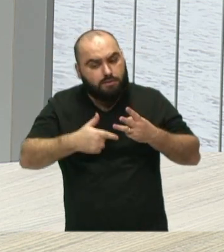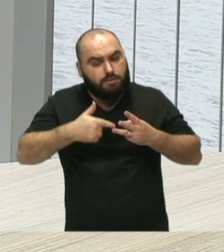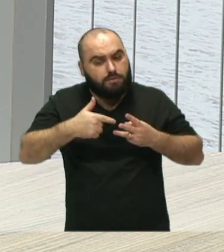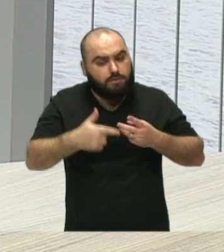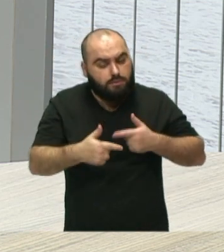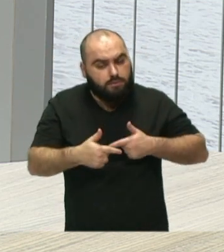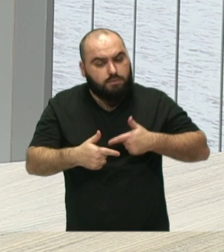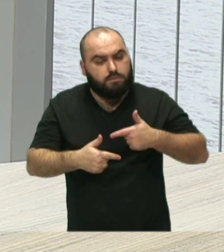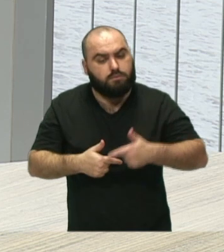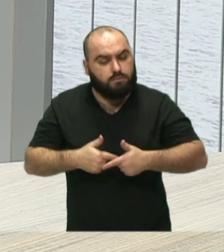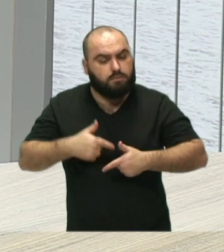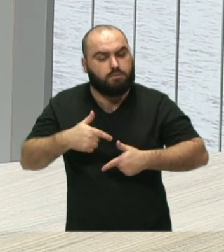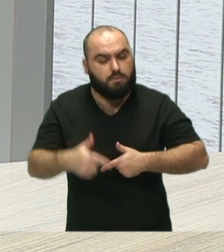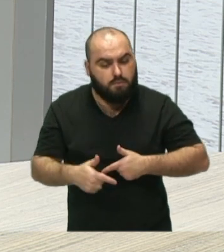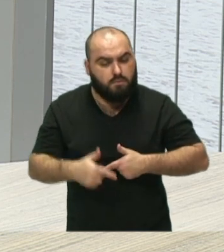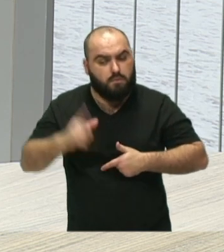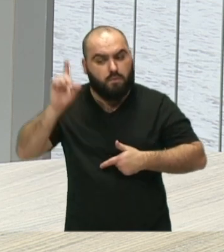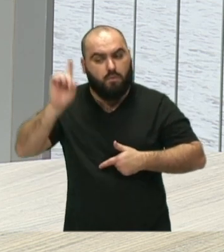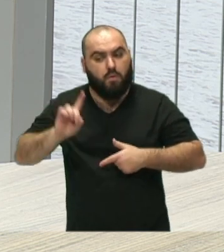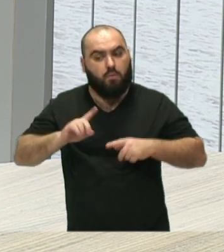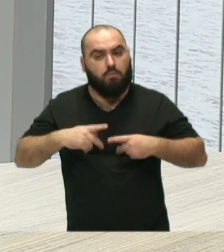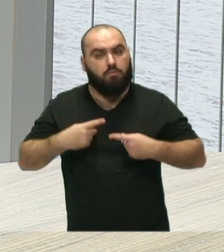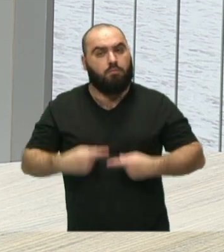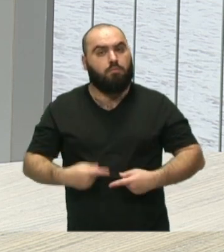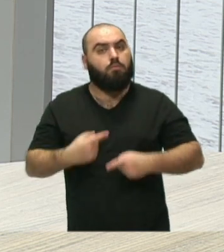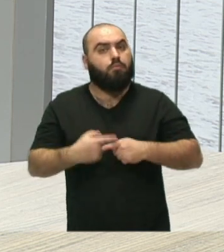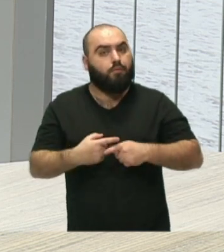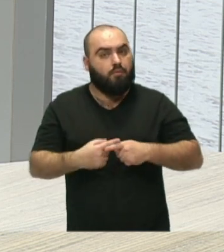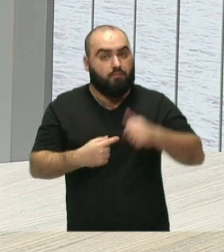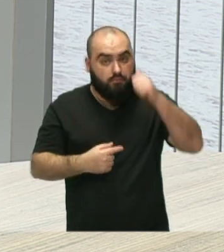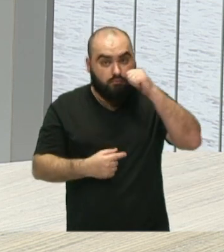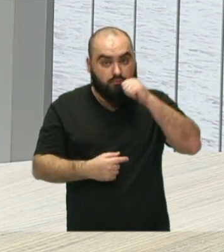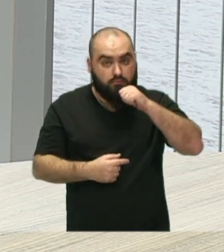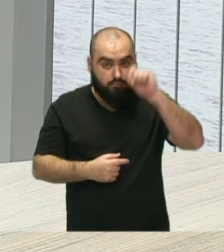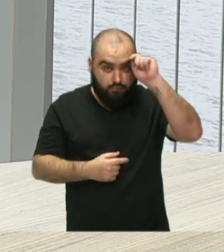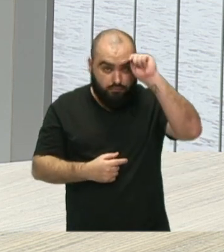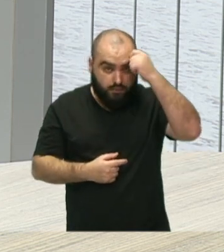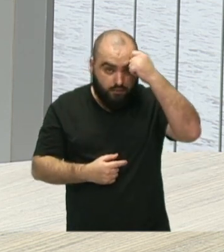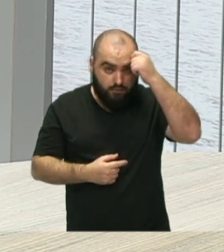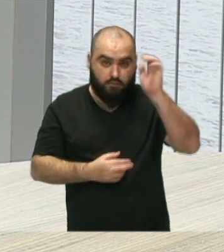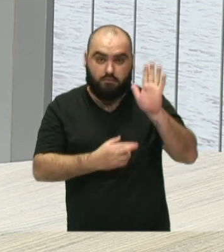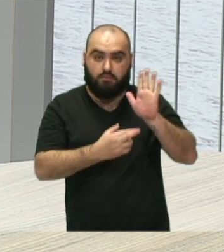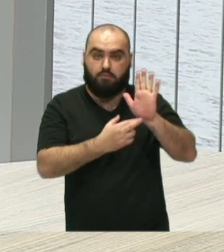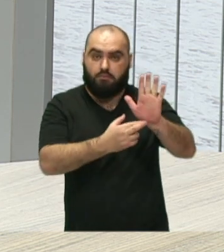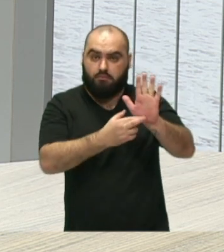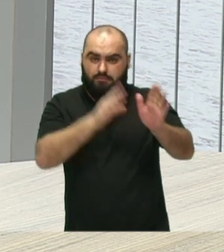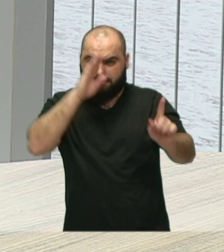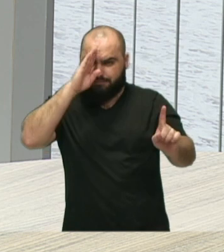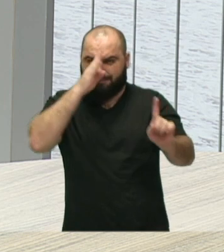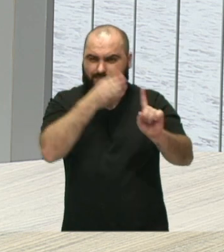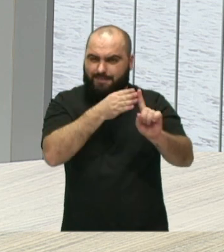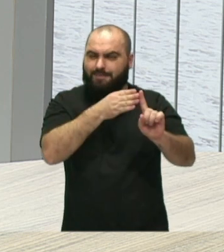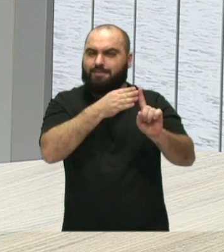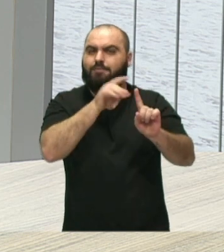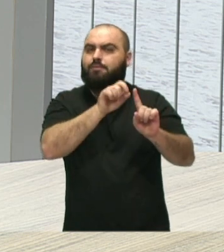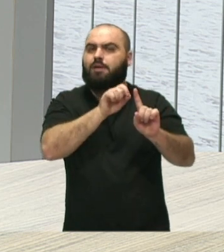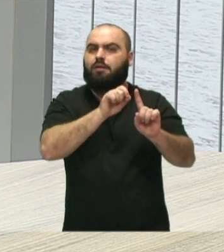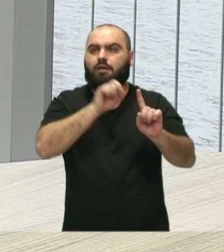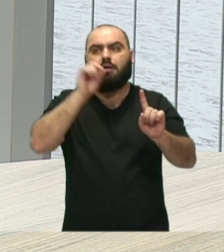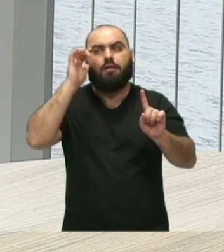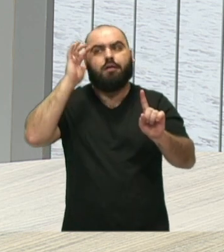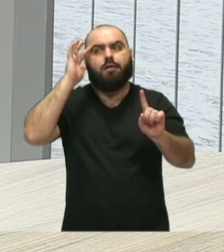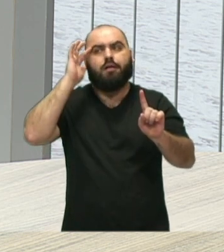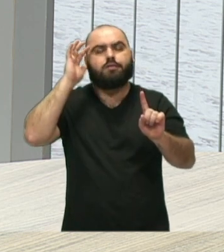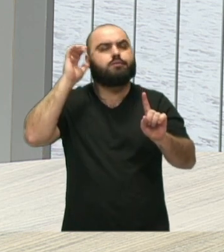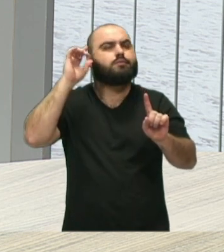ser humana. Porque até muito pouco tempo, a mulher preta, a representatividade dela, a principal representatividade dela, no imaginário